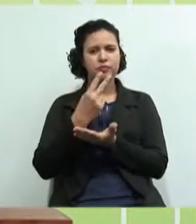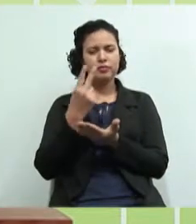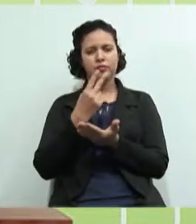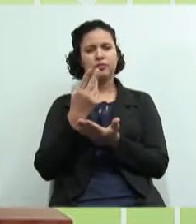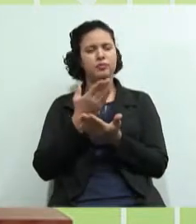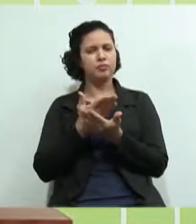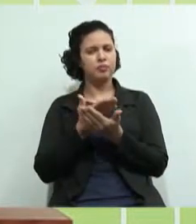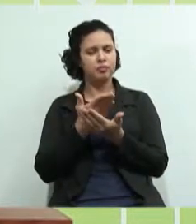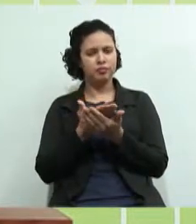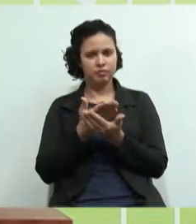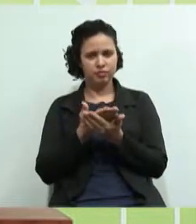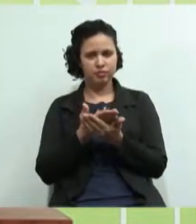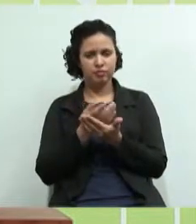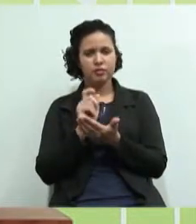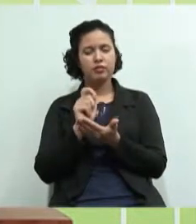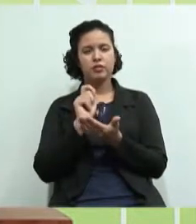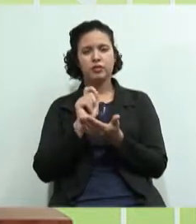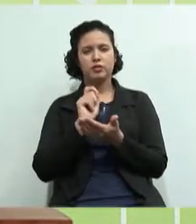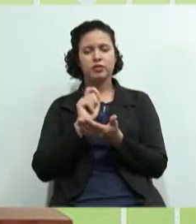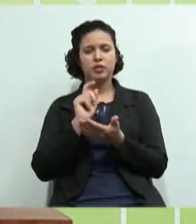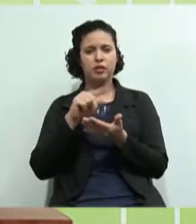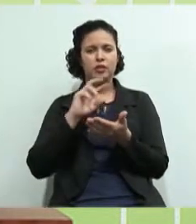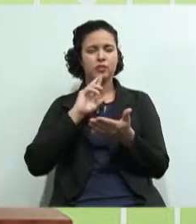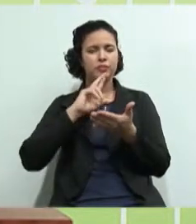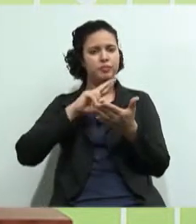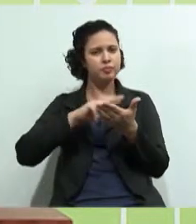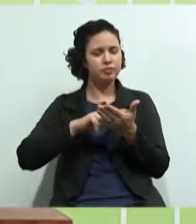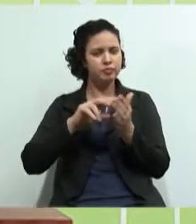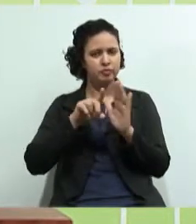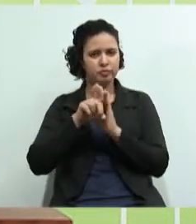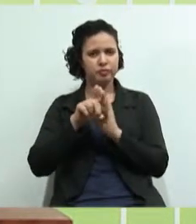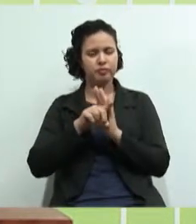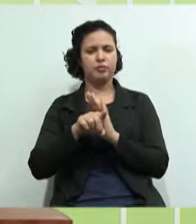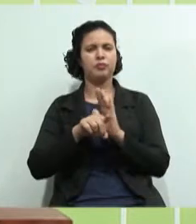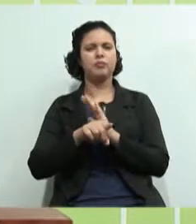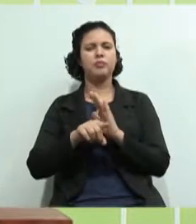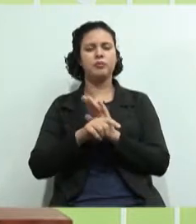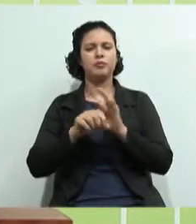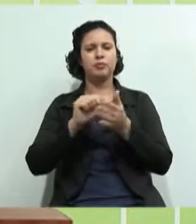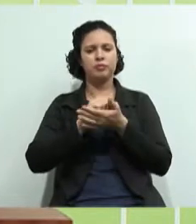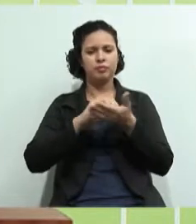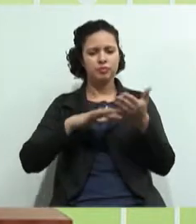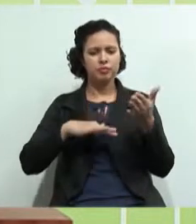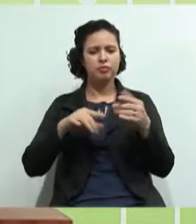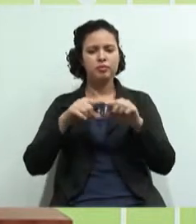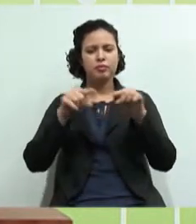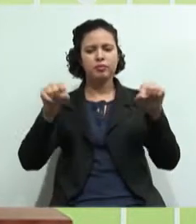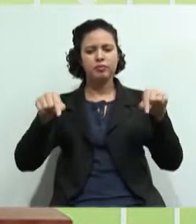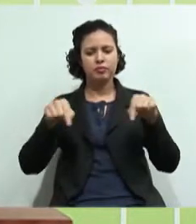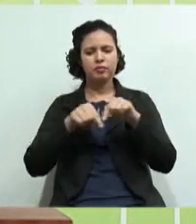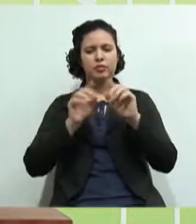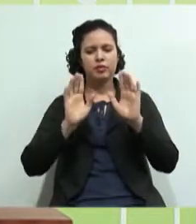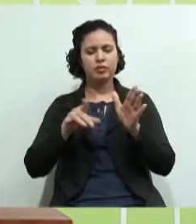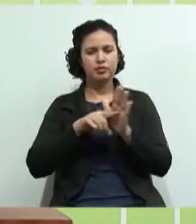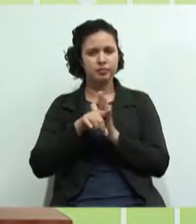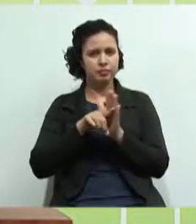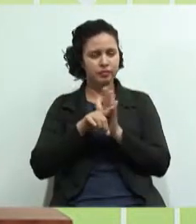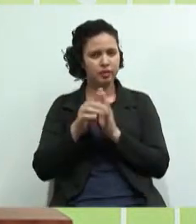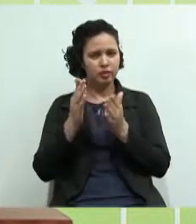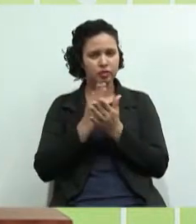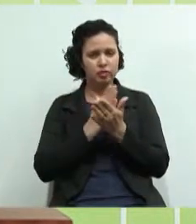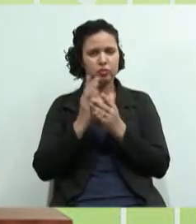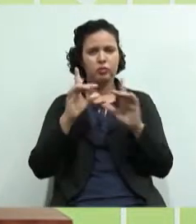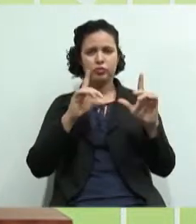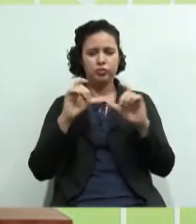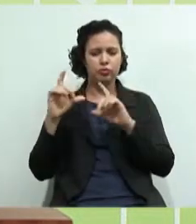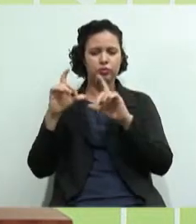parte dessa nossa aula, que é a resolução dos exercícios de sala. Nós já estivemos analisando algumas fotos aqui que